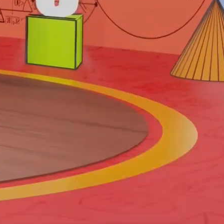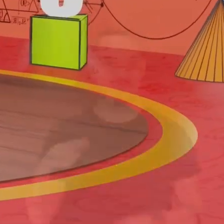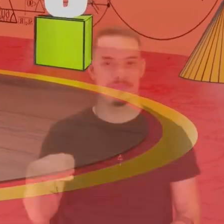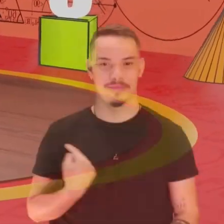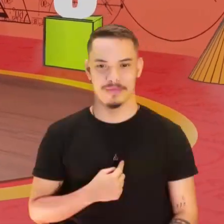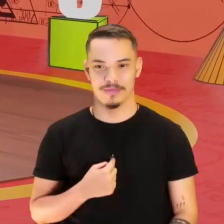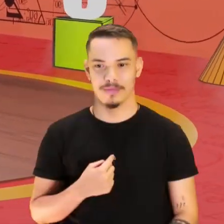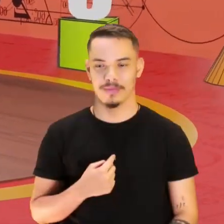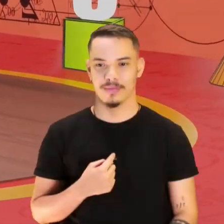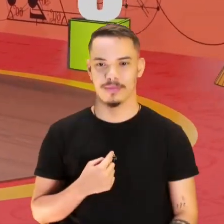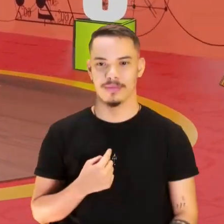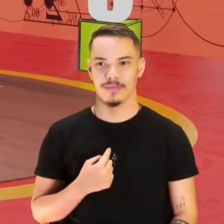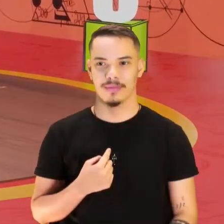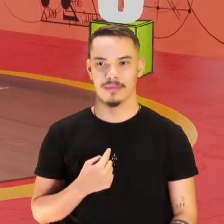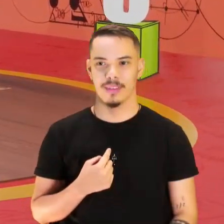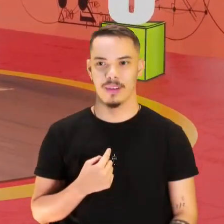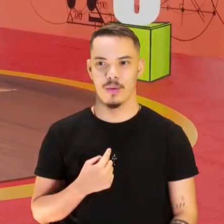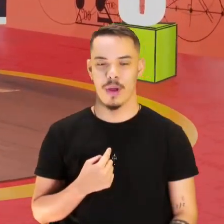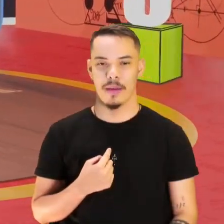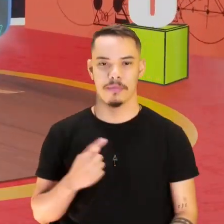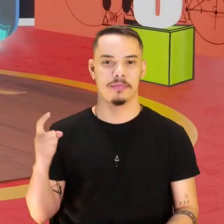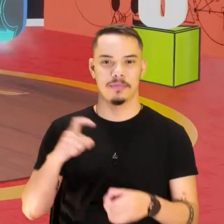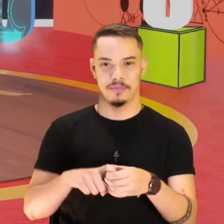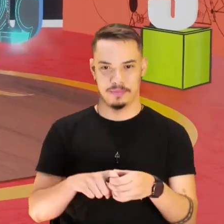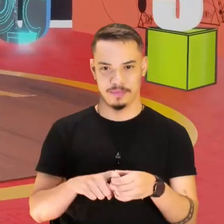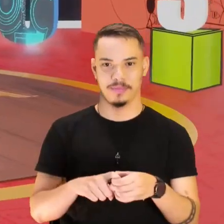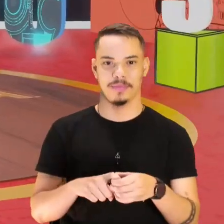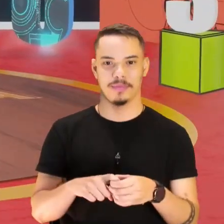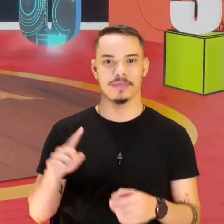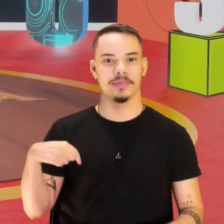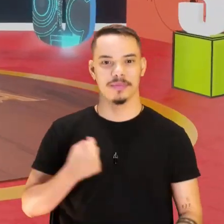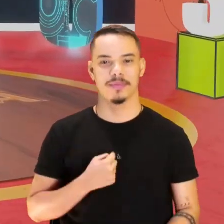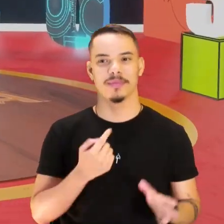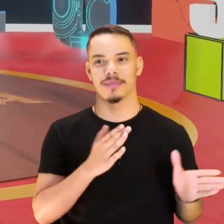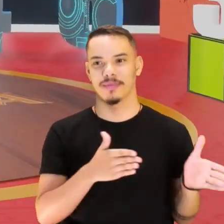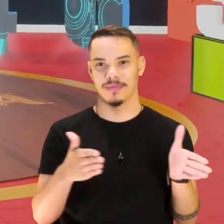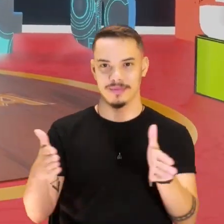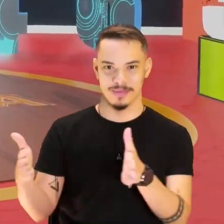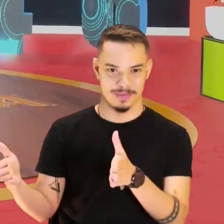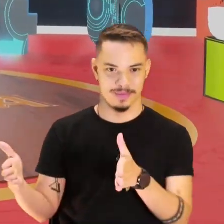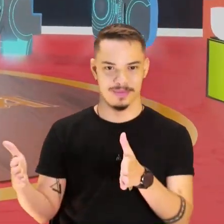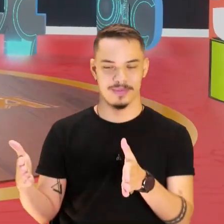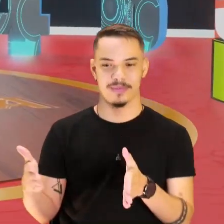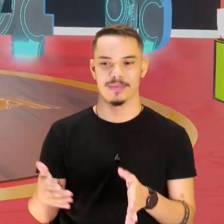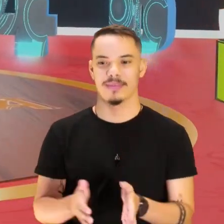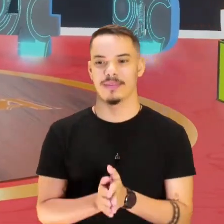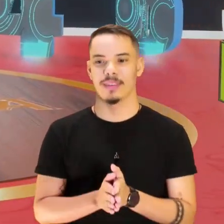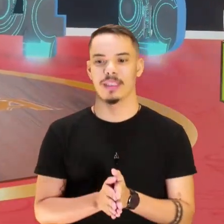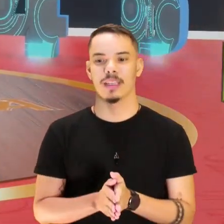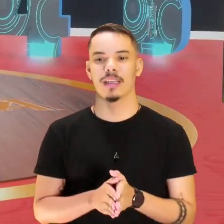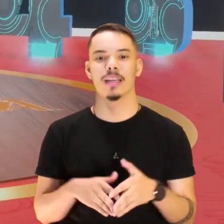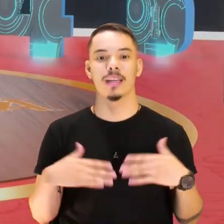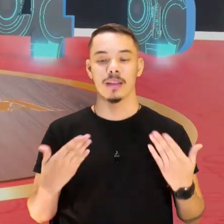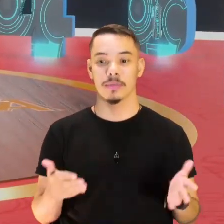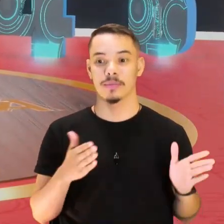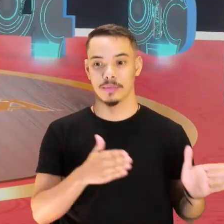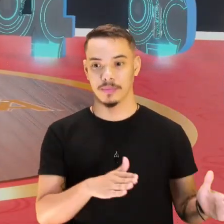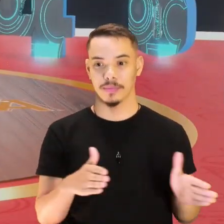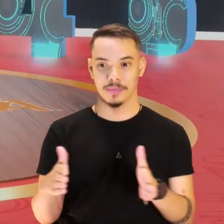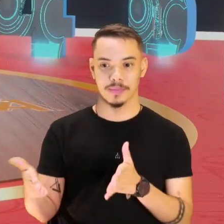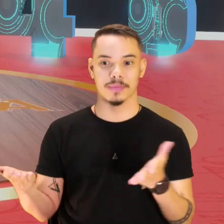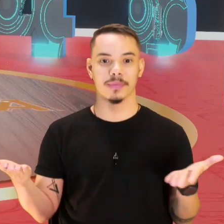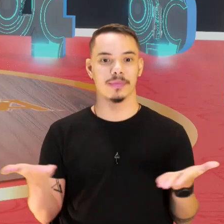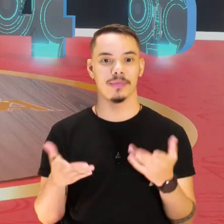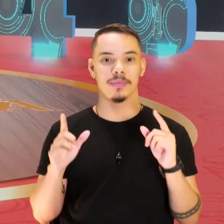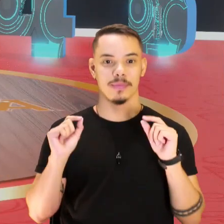estamos de volta e a gente continua na pegada da sequência. Olha aí que legal, né? E a sequência agora,